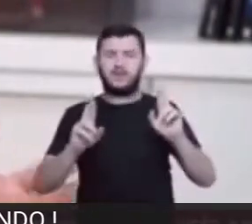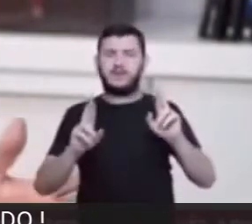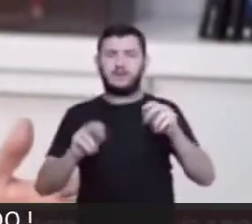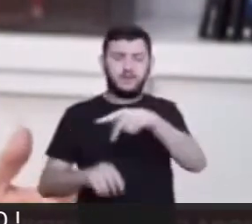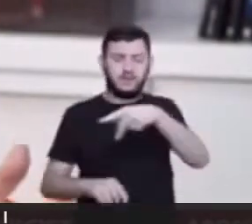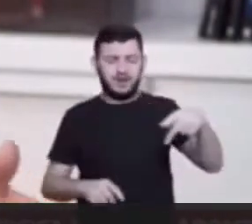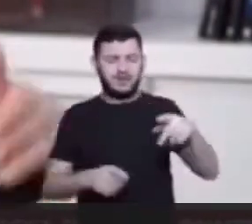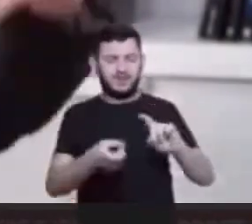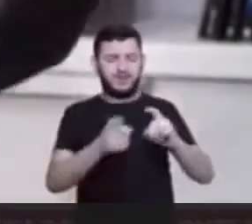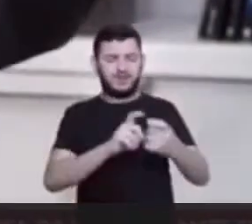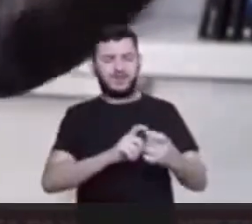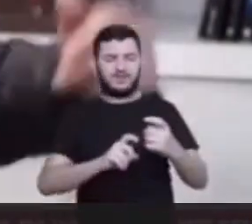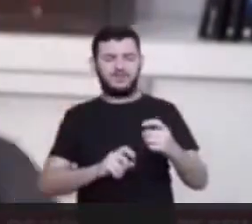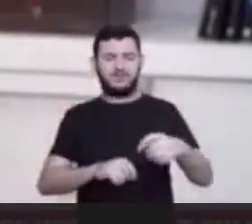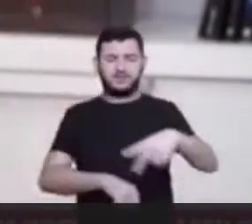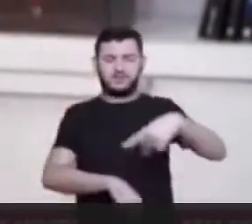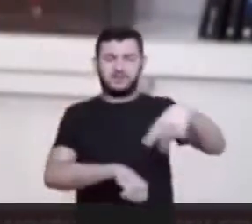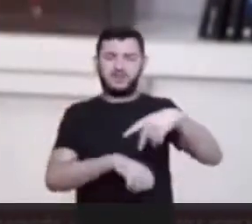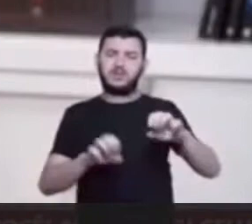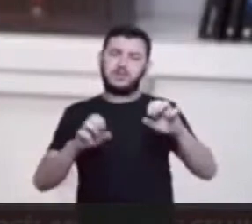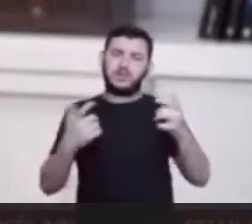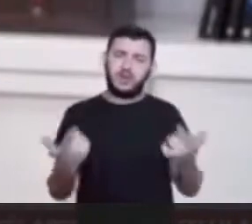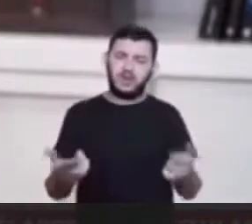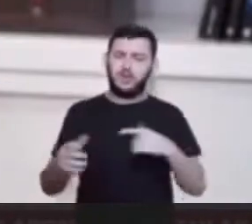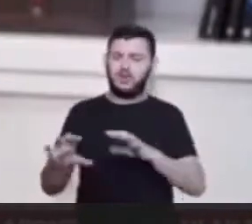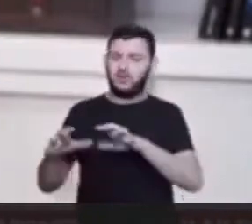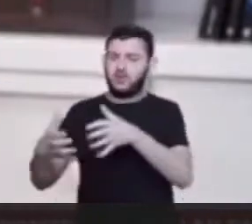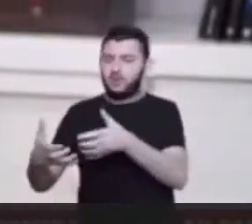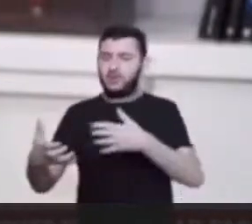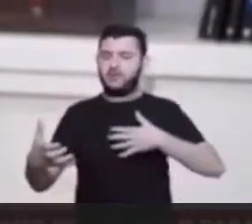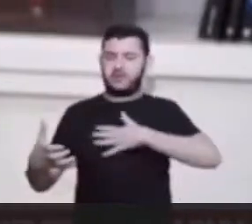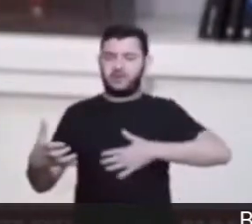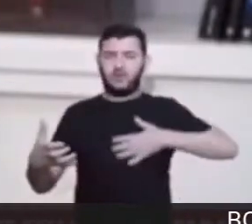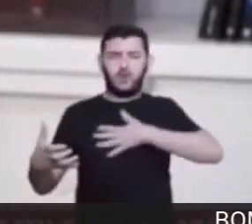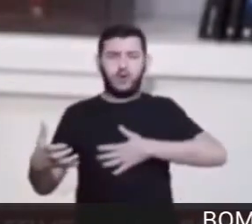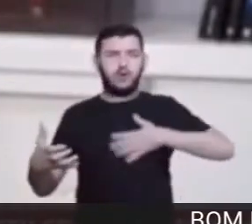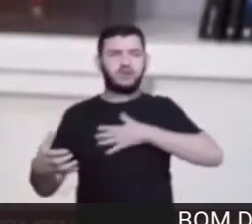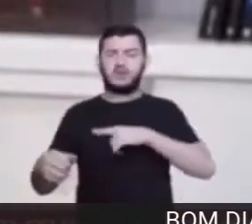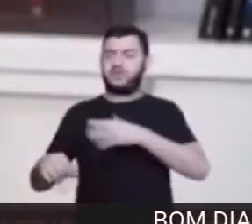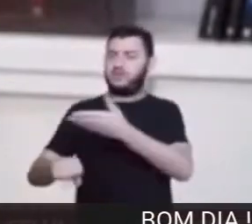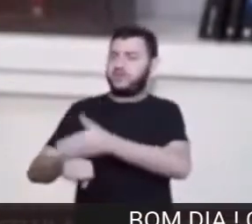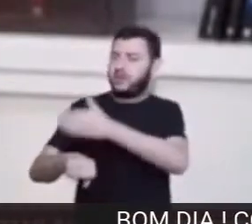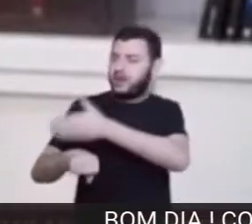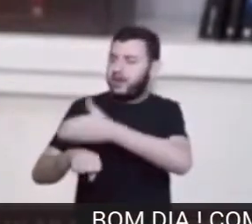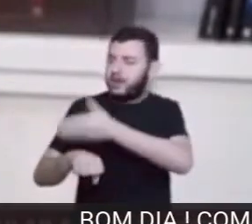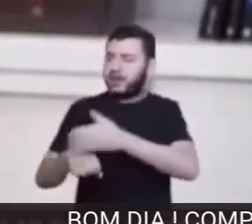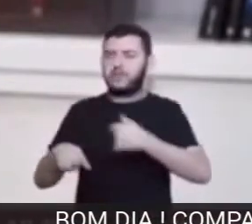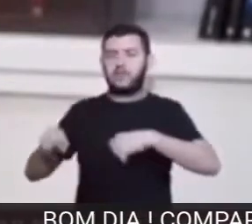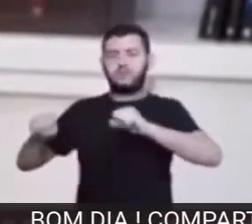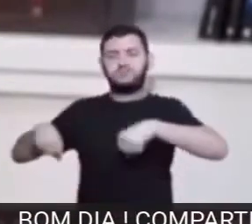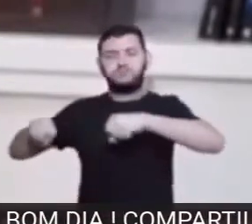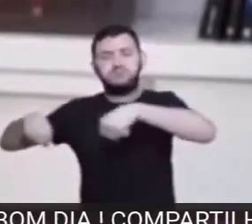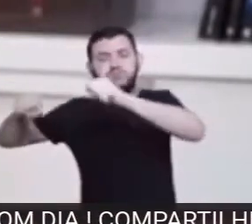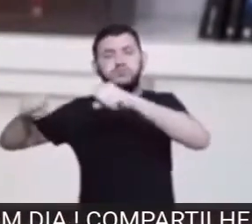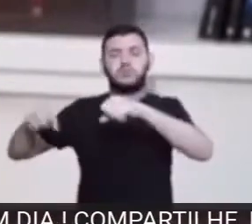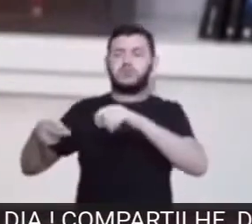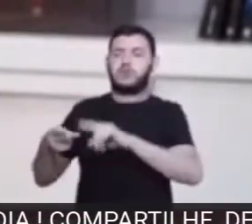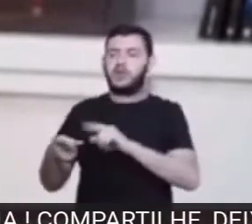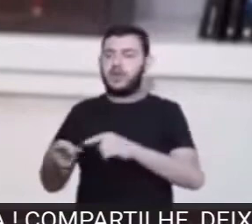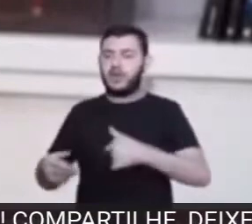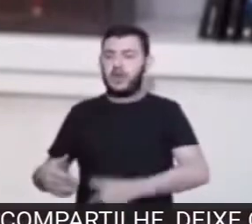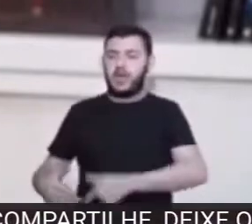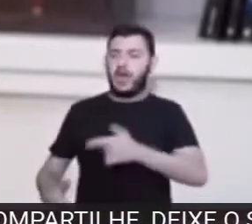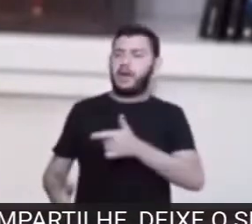tem uma turma que gosta de arma, tem um clube de treinamento de tiro, tem um clube de motocicleta. Sabe? Até para